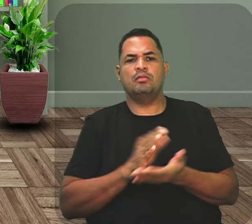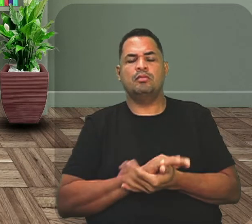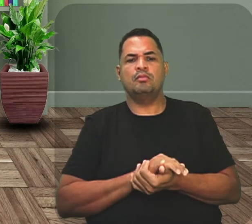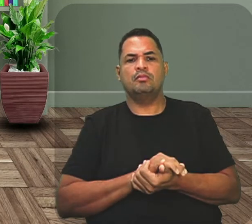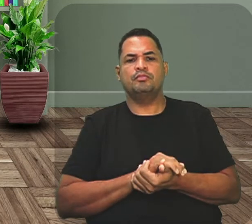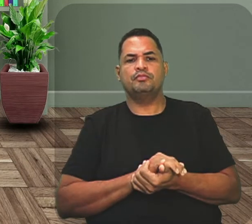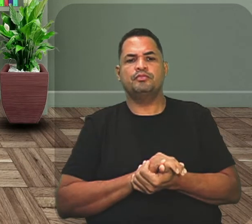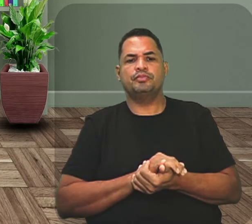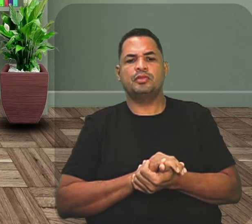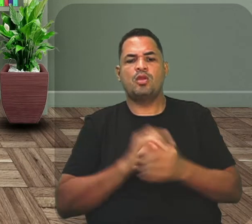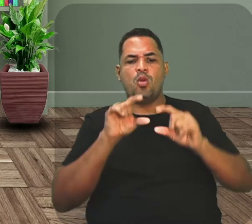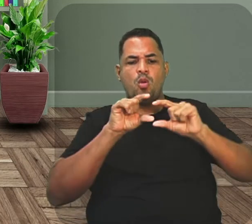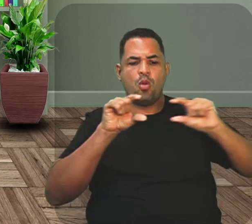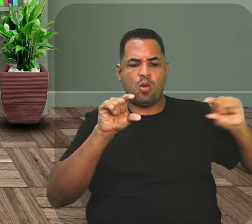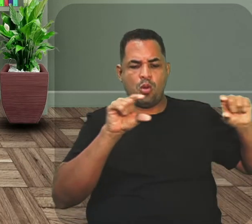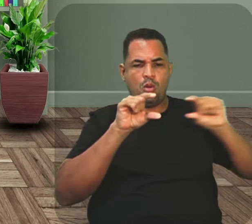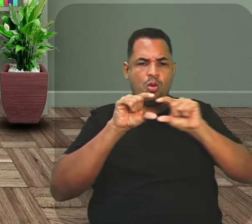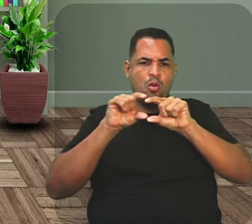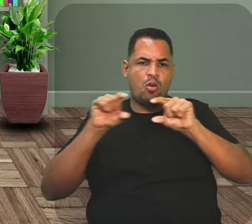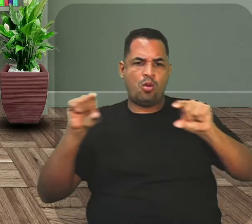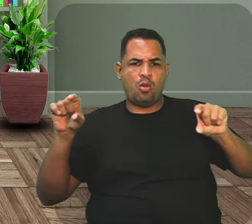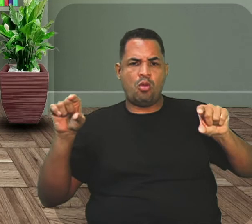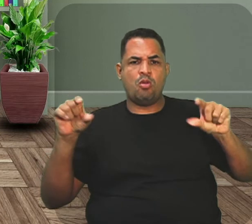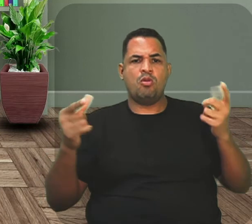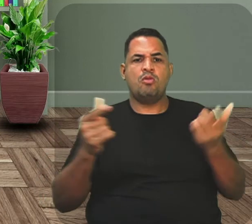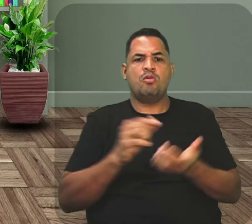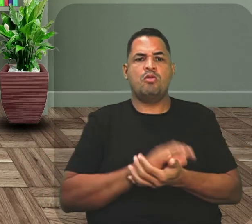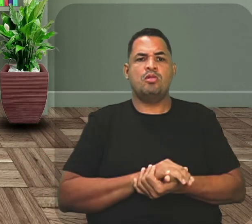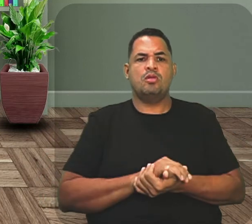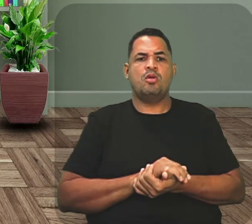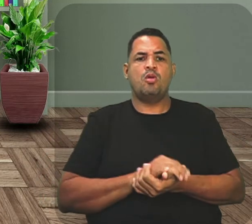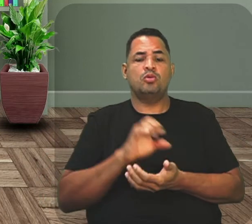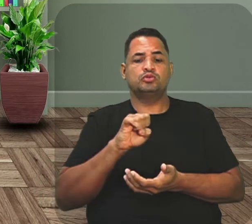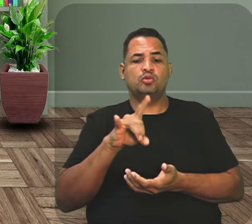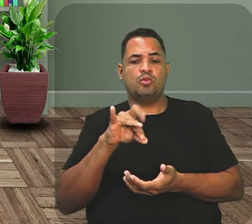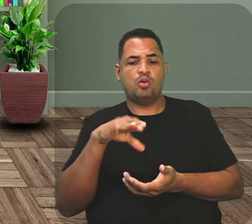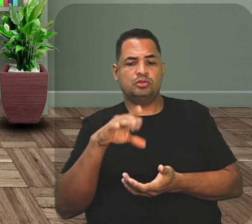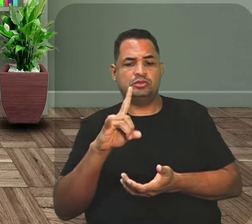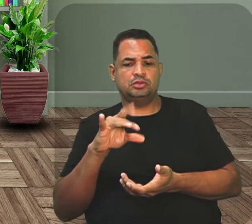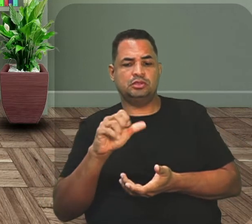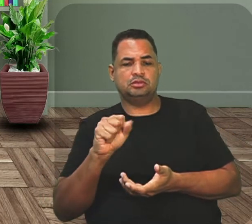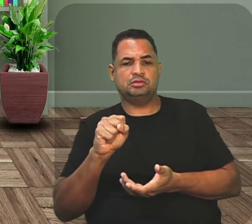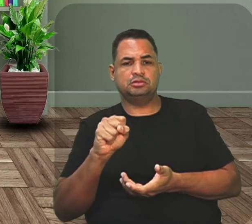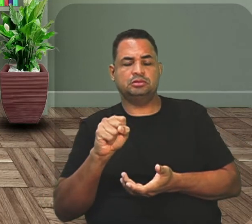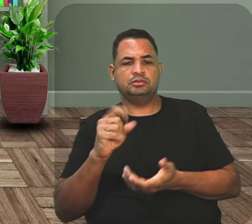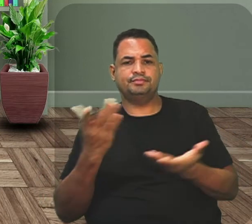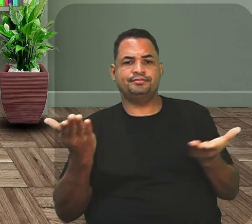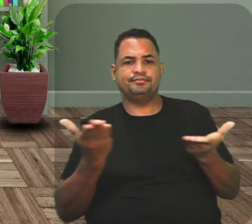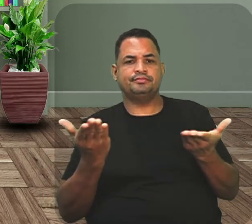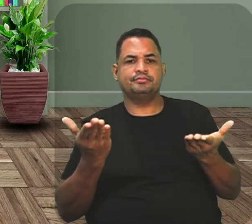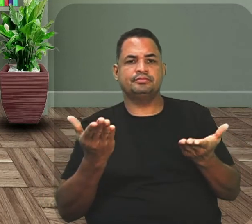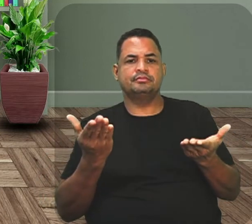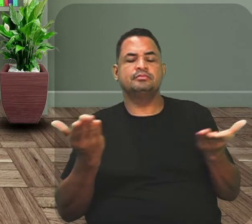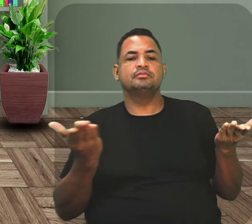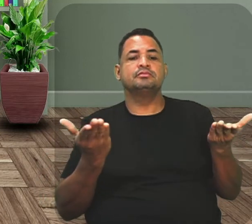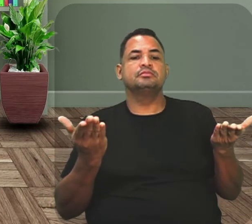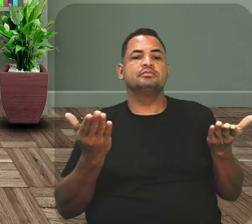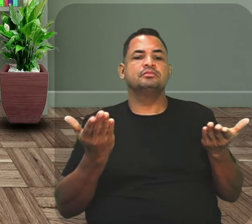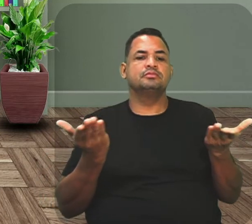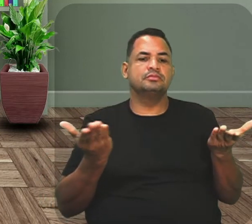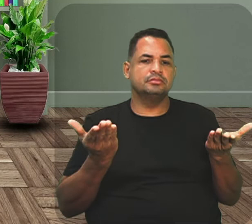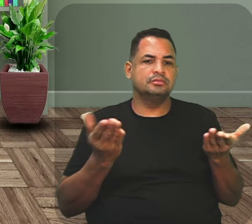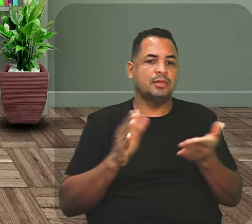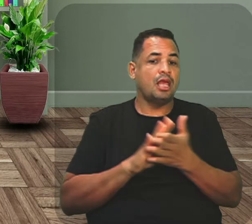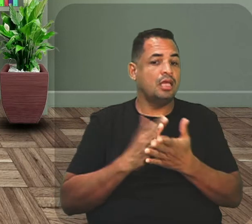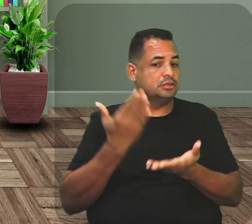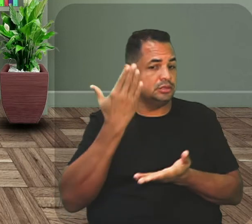conjunções coordenadas ou conjunções subordinadas, tá? Então é nessa vibe,